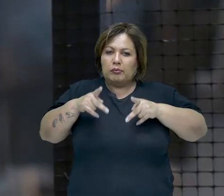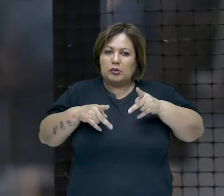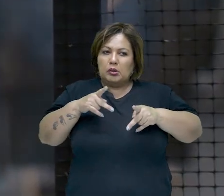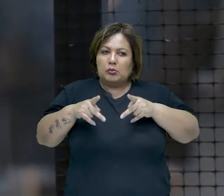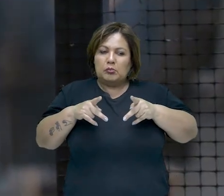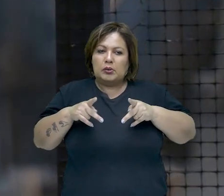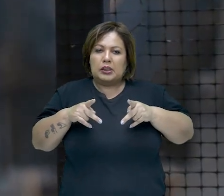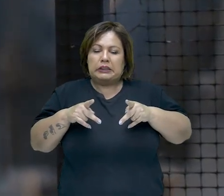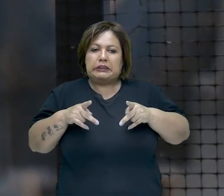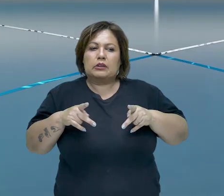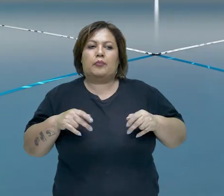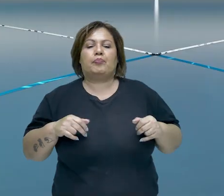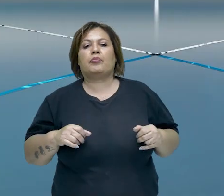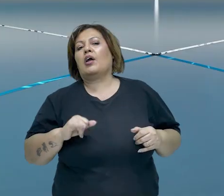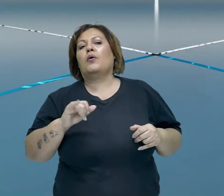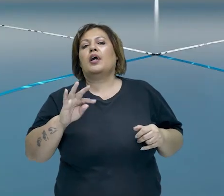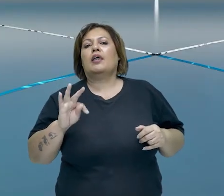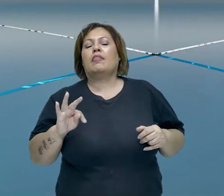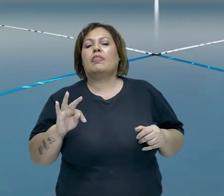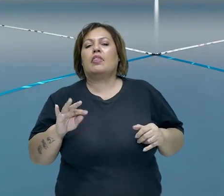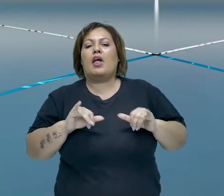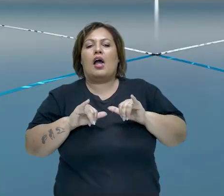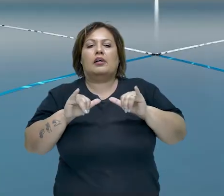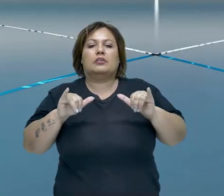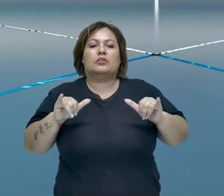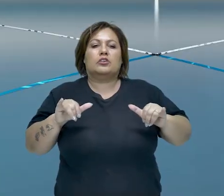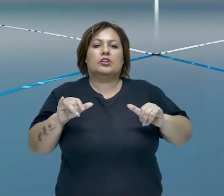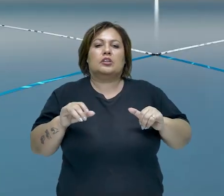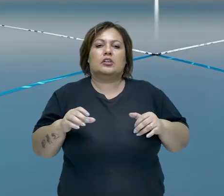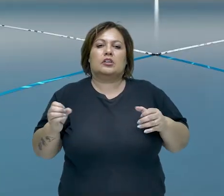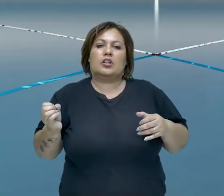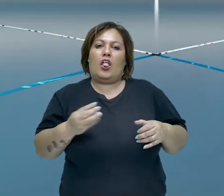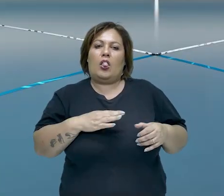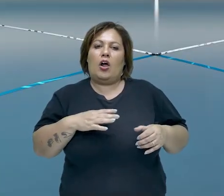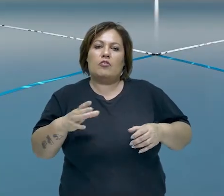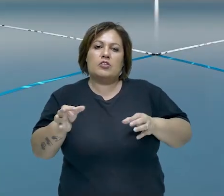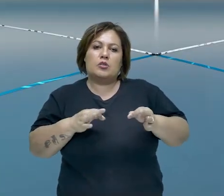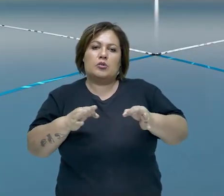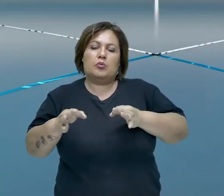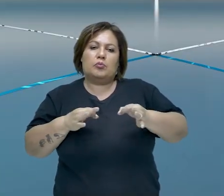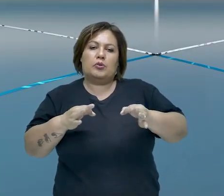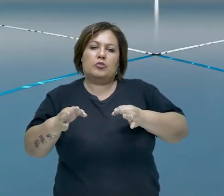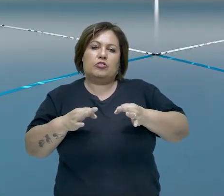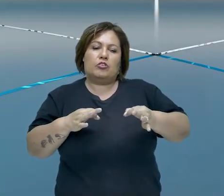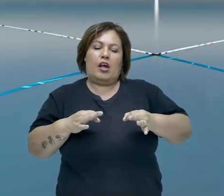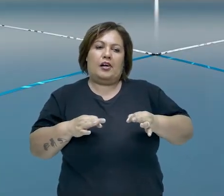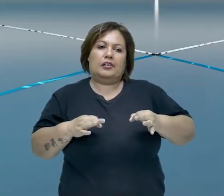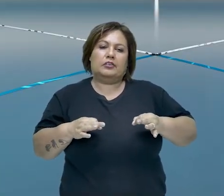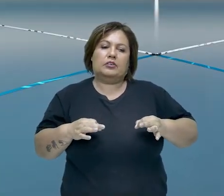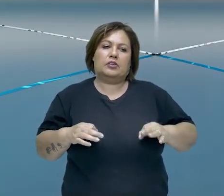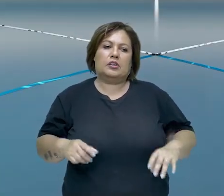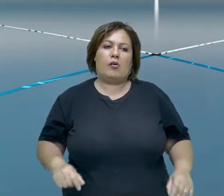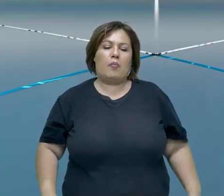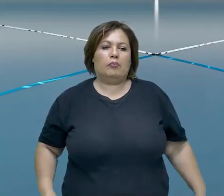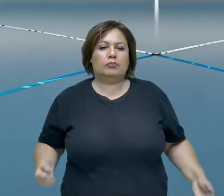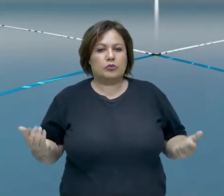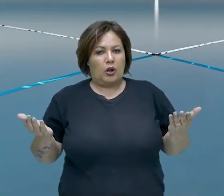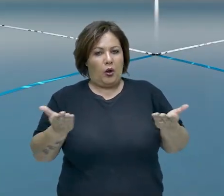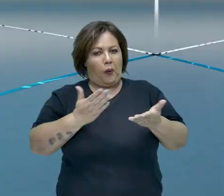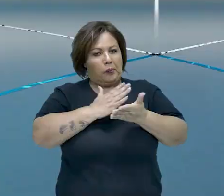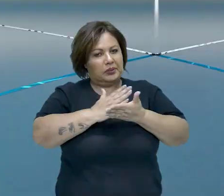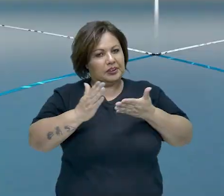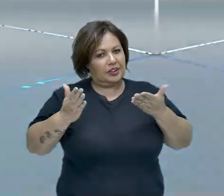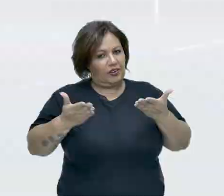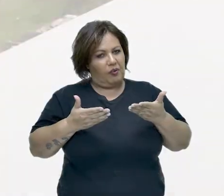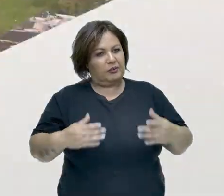população sem critérios. No IT Notícias, novos projetos do Tribunal da Sustentabilidade. Começa agora.